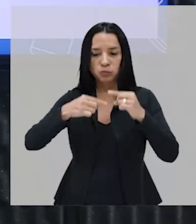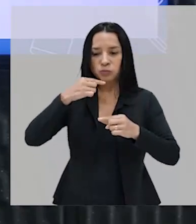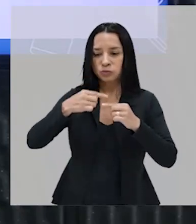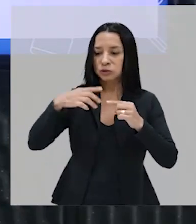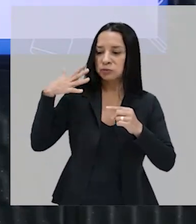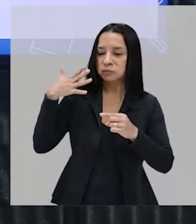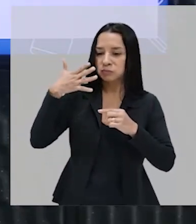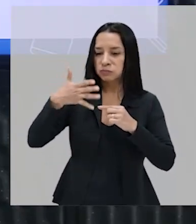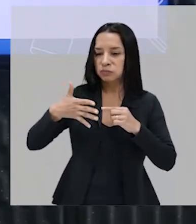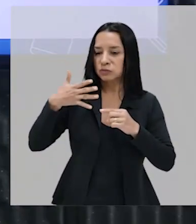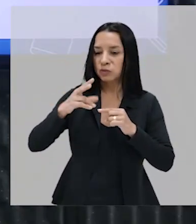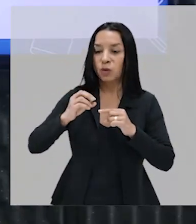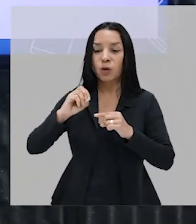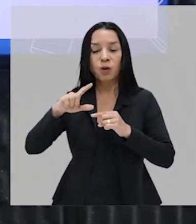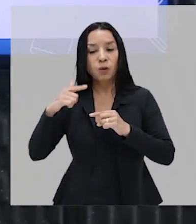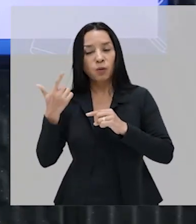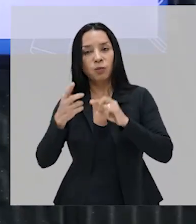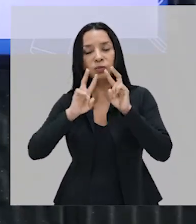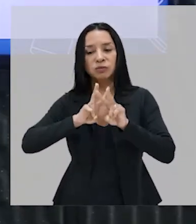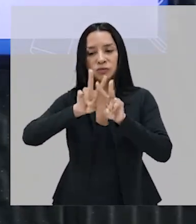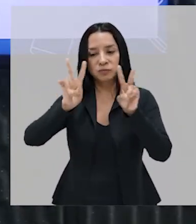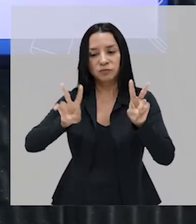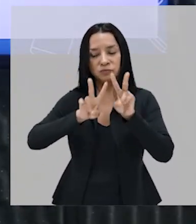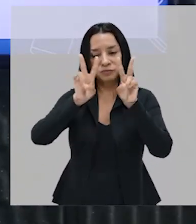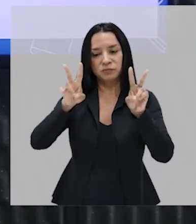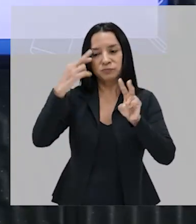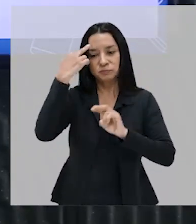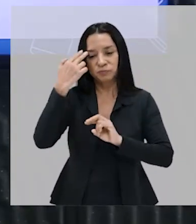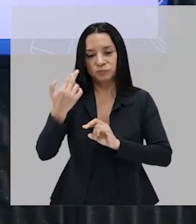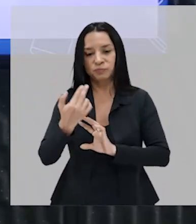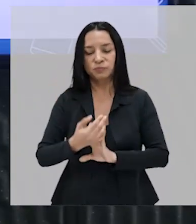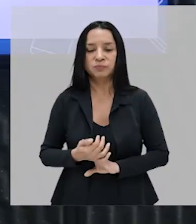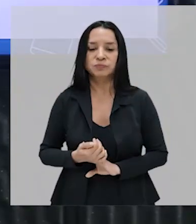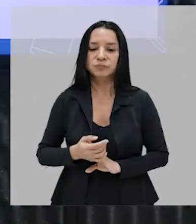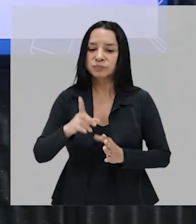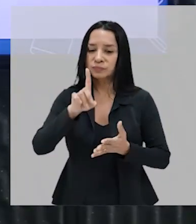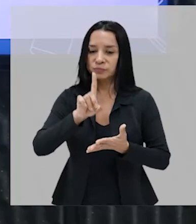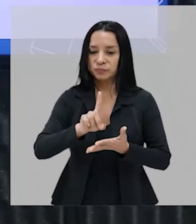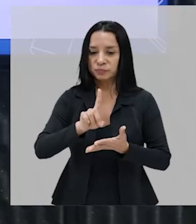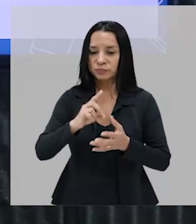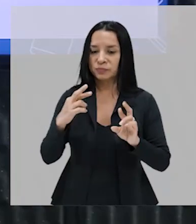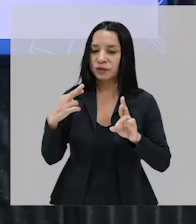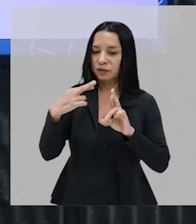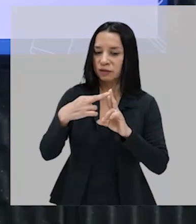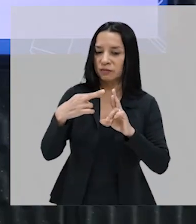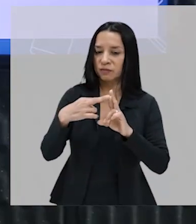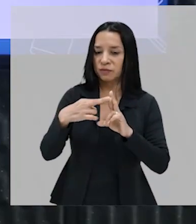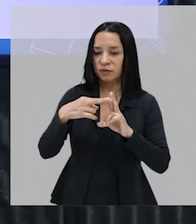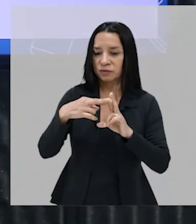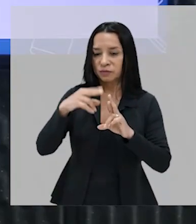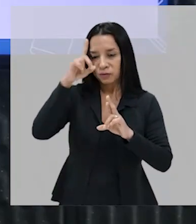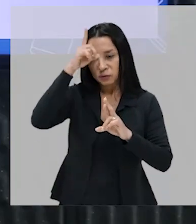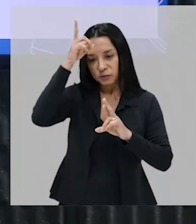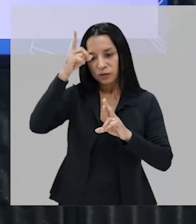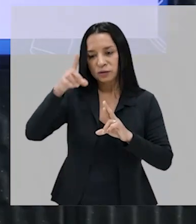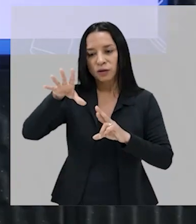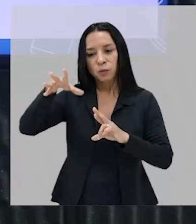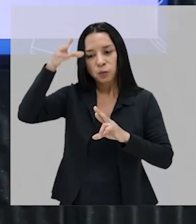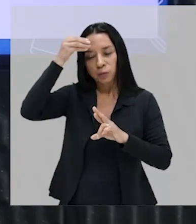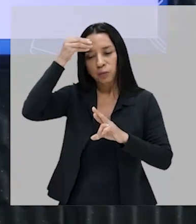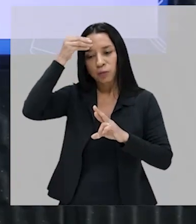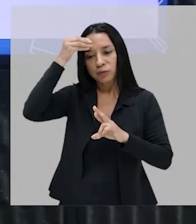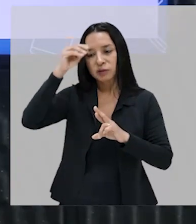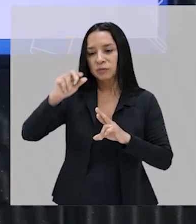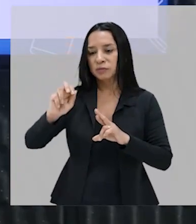a outra visão da história. Letra D. Refere-se a uma aspiração do conhecimento racional,